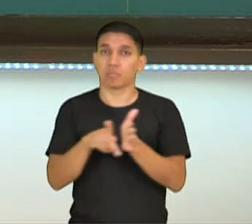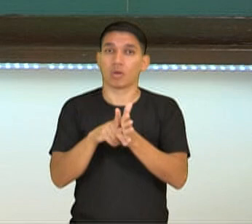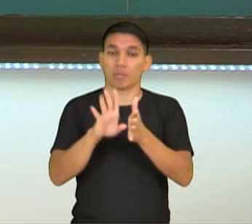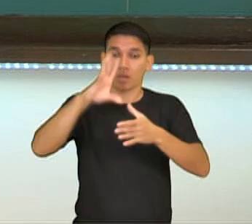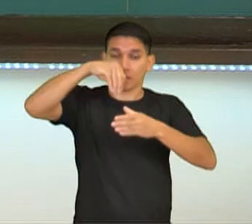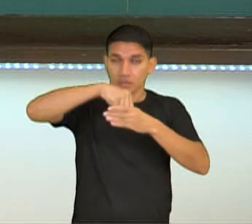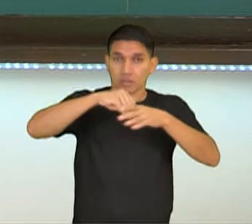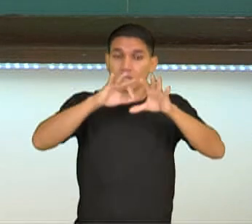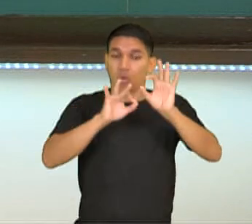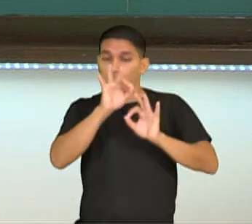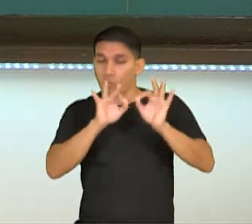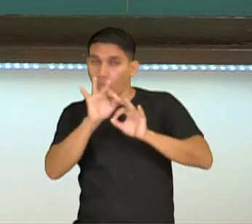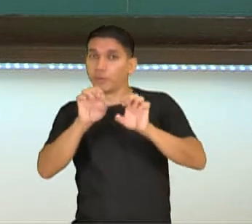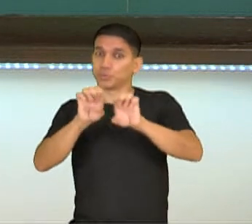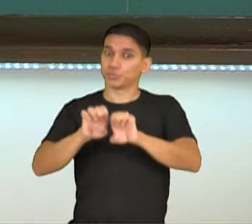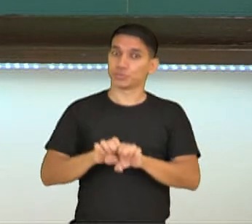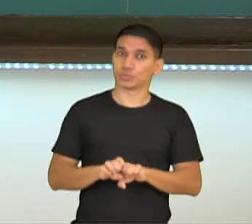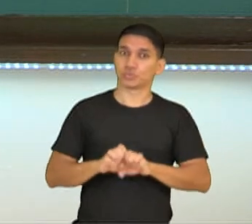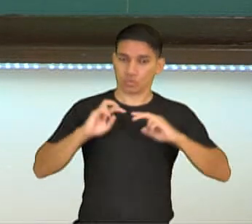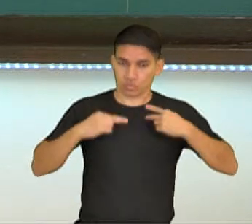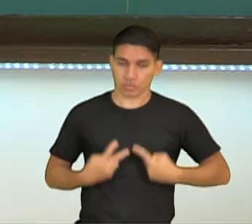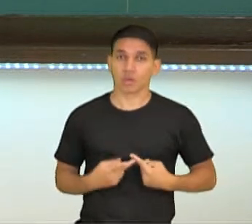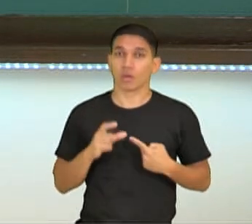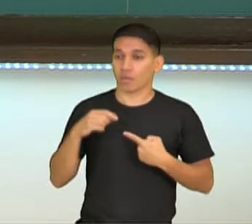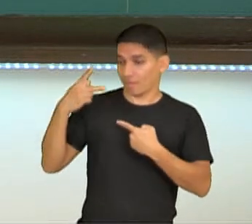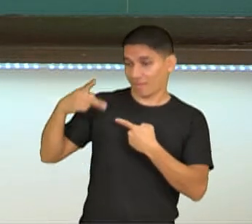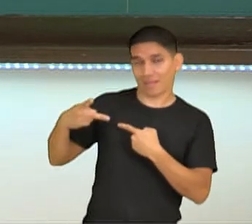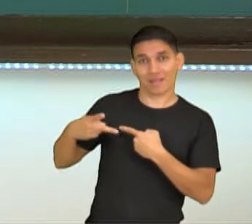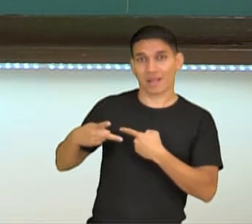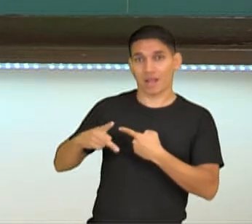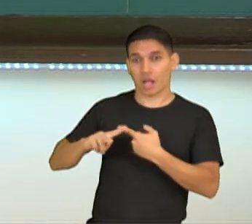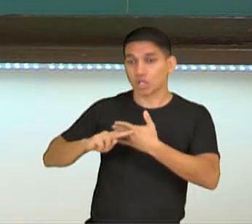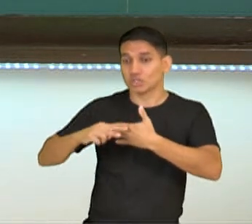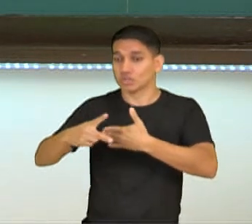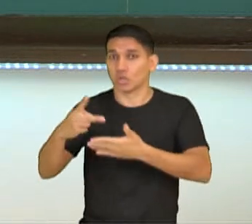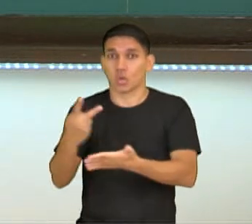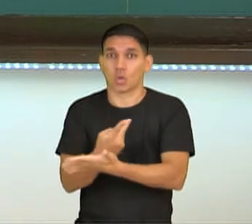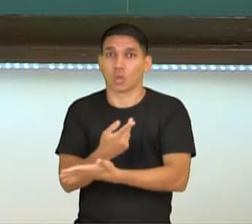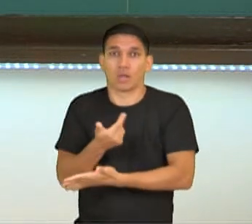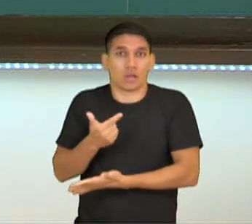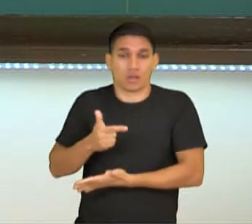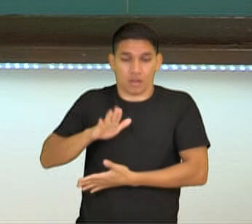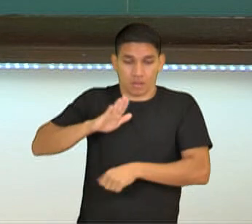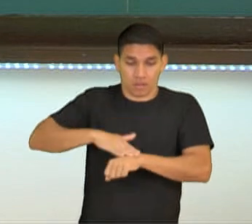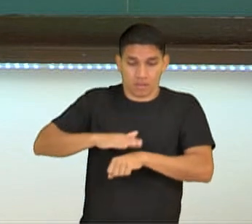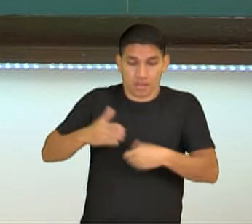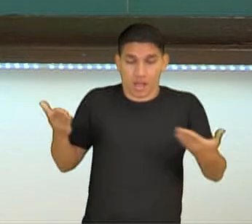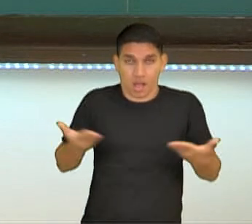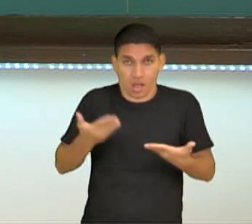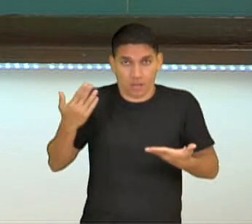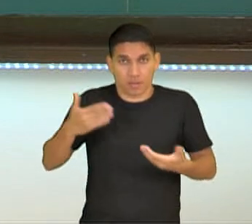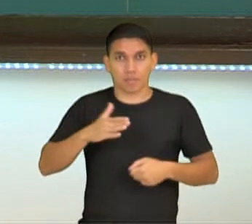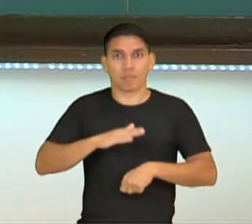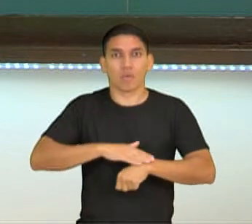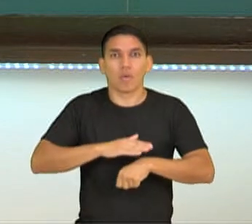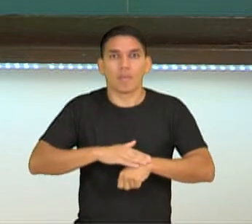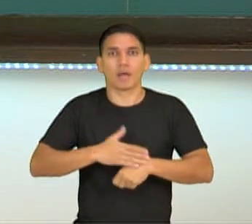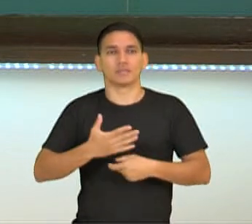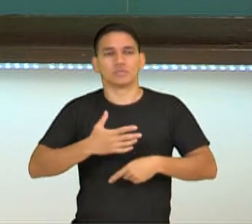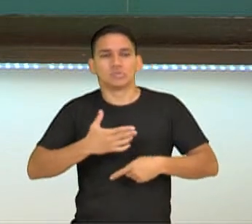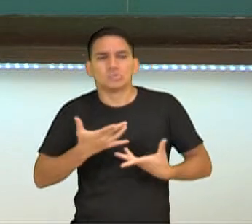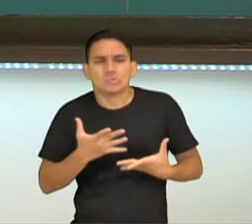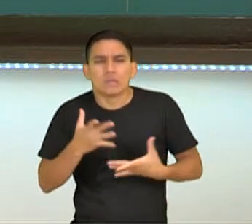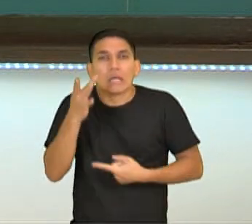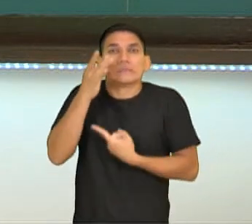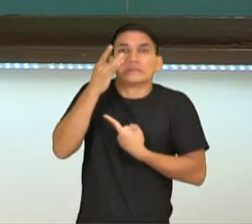do ser humano que não sofre as consequências de uma vida nesse plano, né? Nesse plano material.